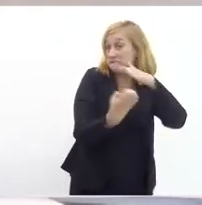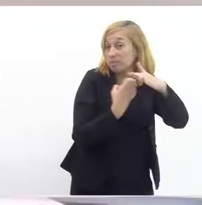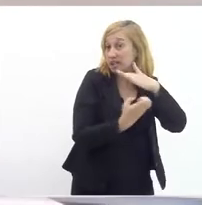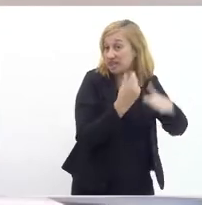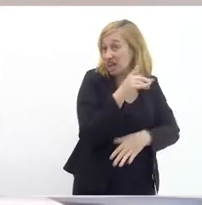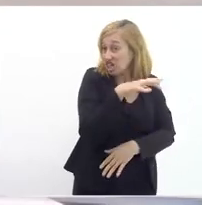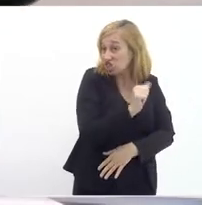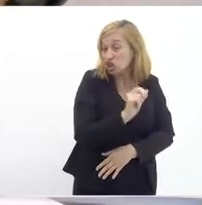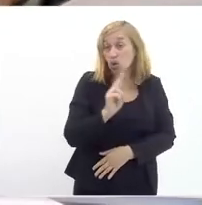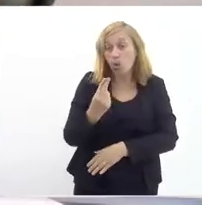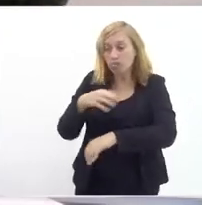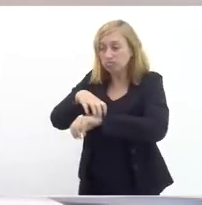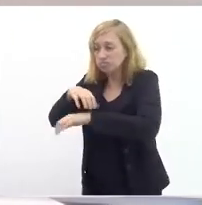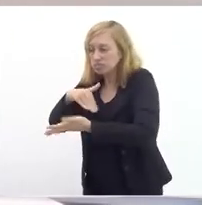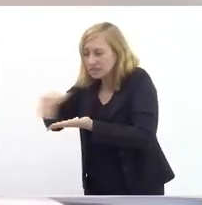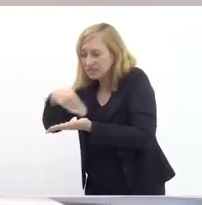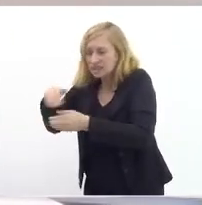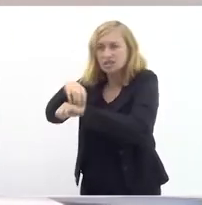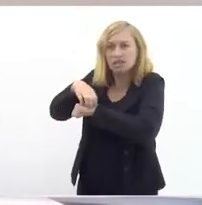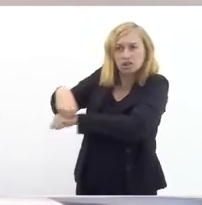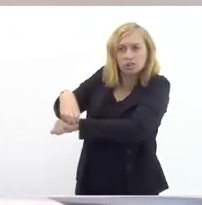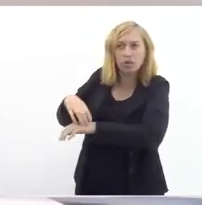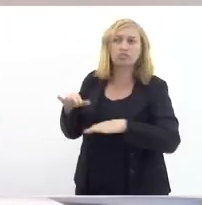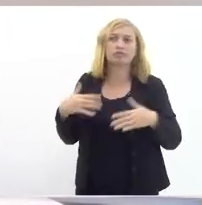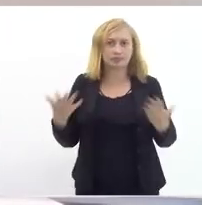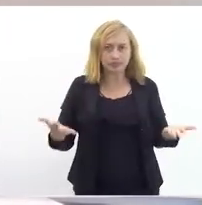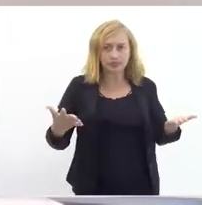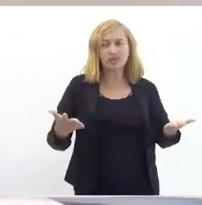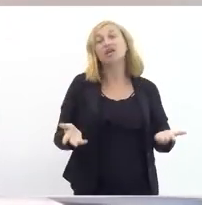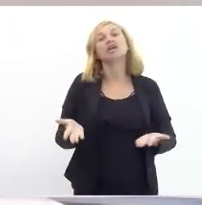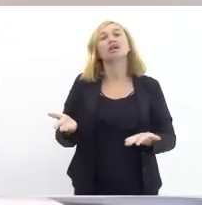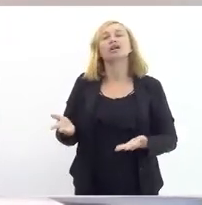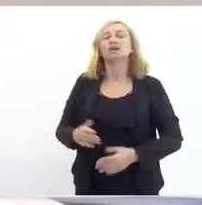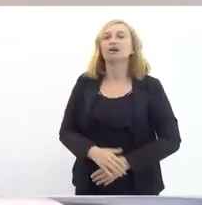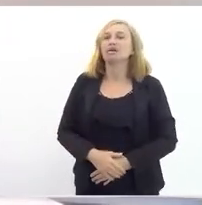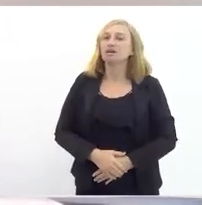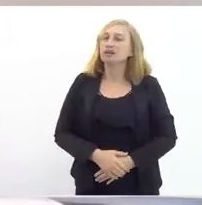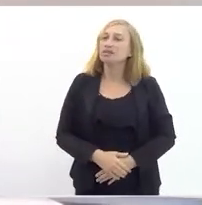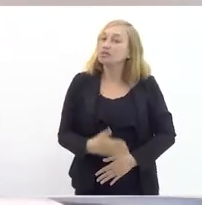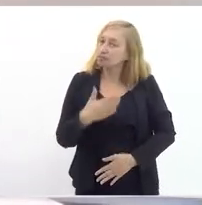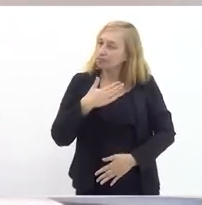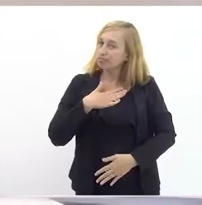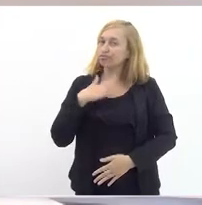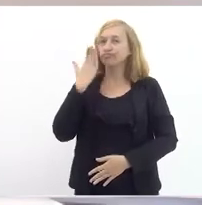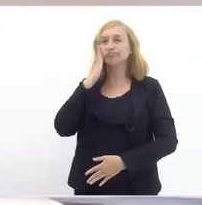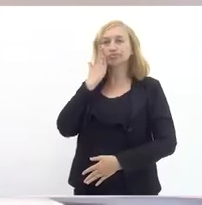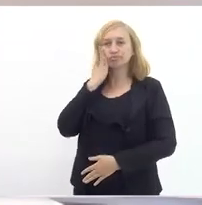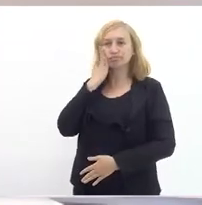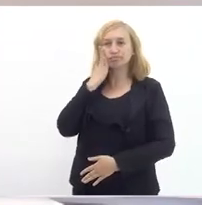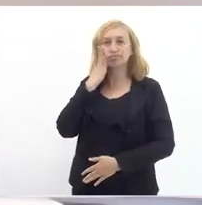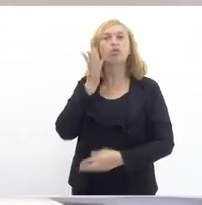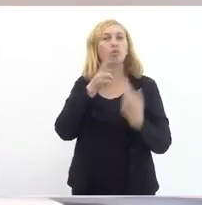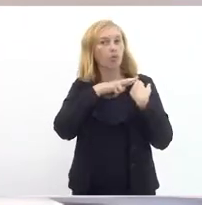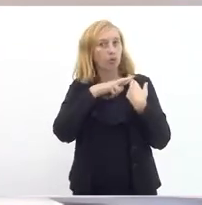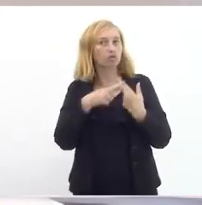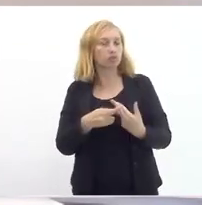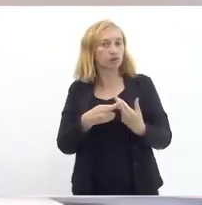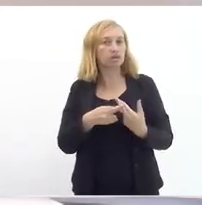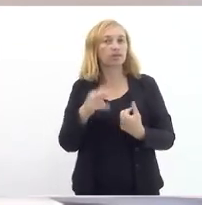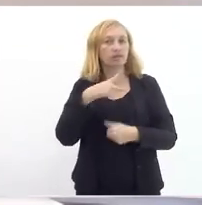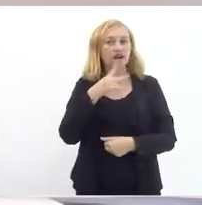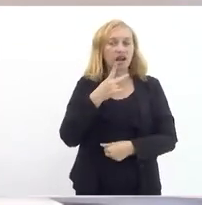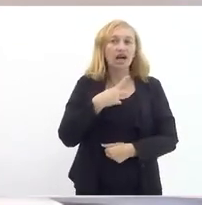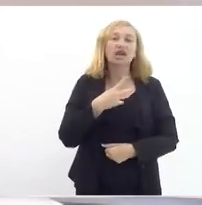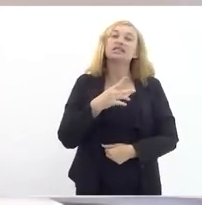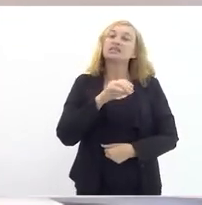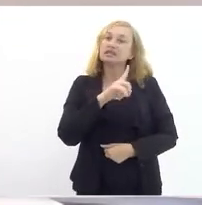que representa o poder concedente. Que, aliás, no meu entendimento, seria o responsável para dizer